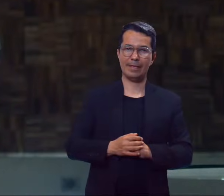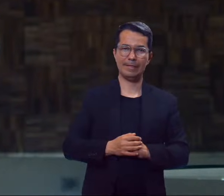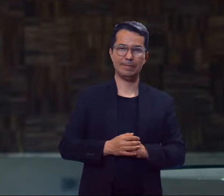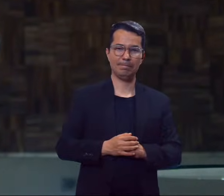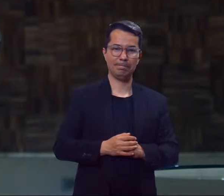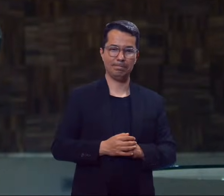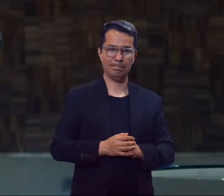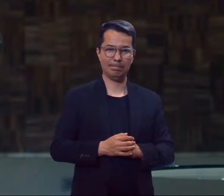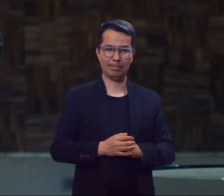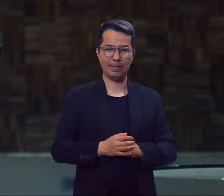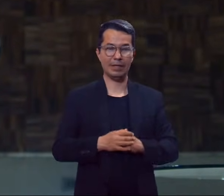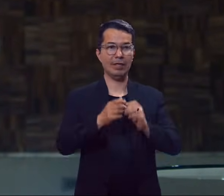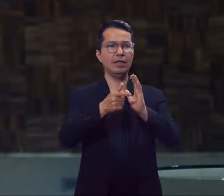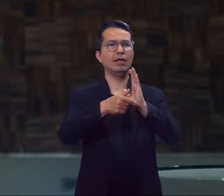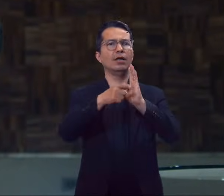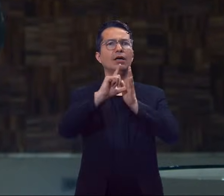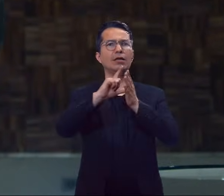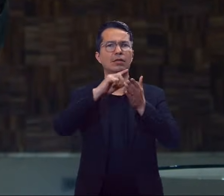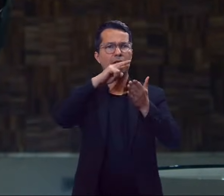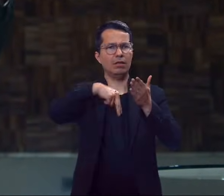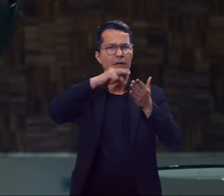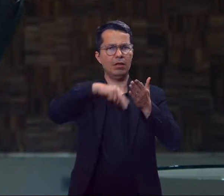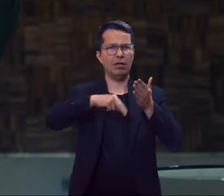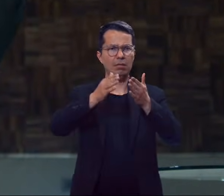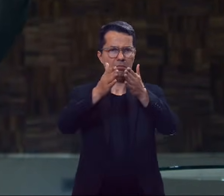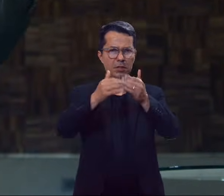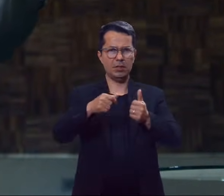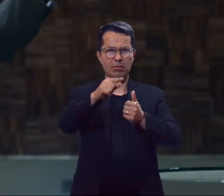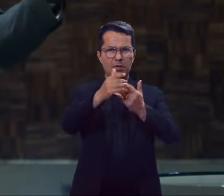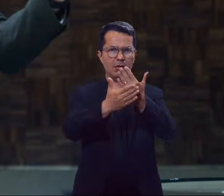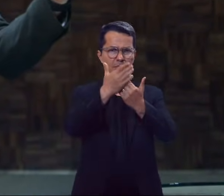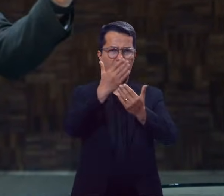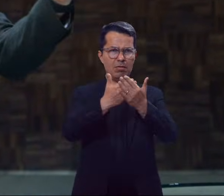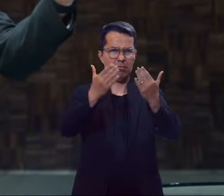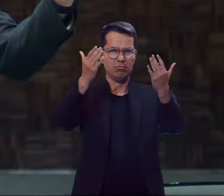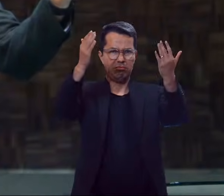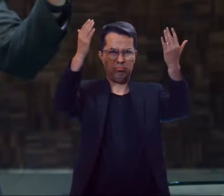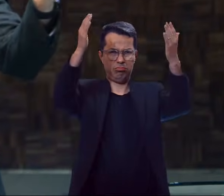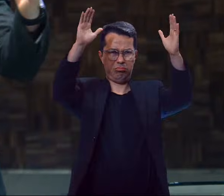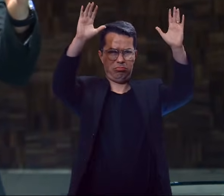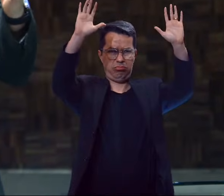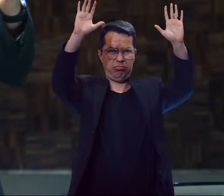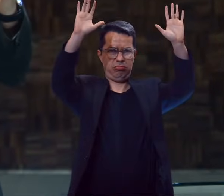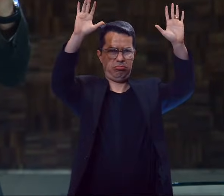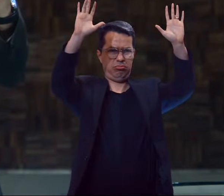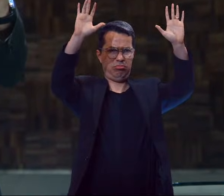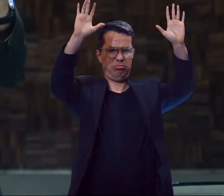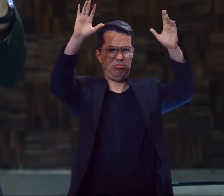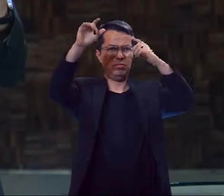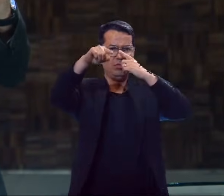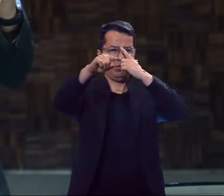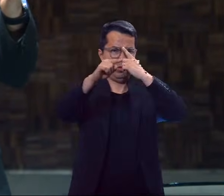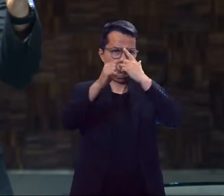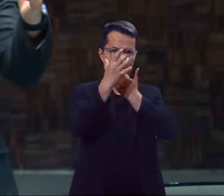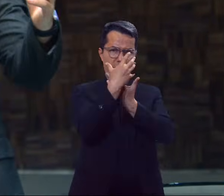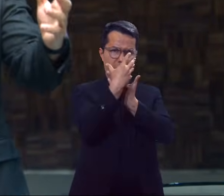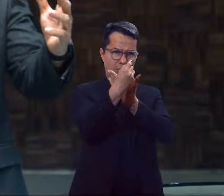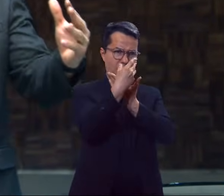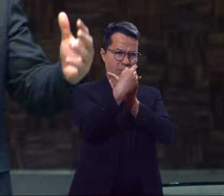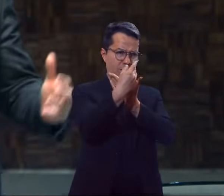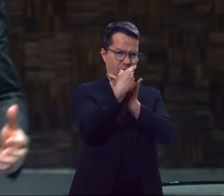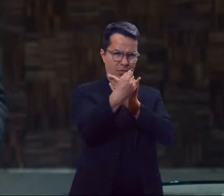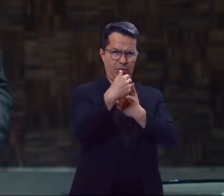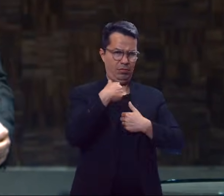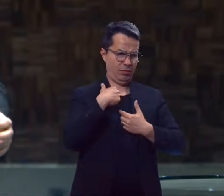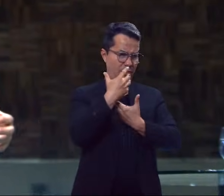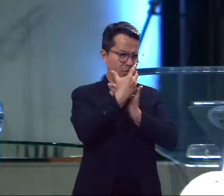Isso. Antes de lermos, levanta a mão aí em sinal de rendição a Jesus. Repete essa oração, essa declaração